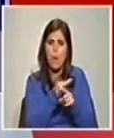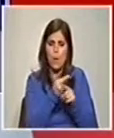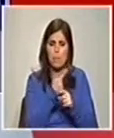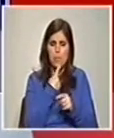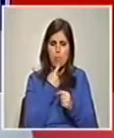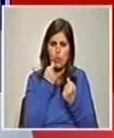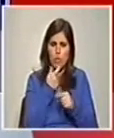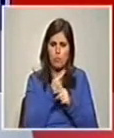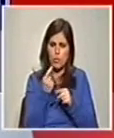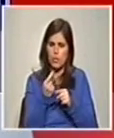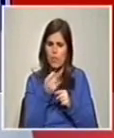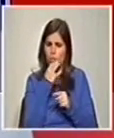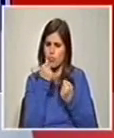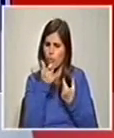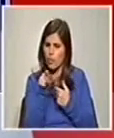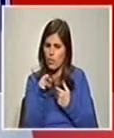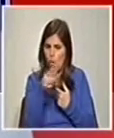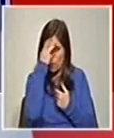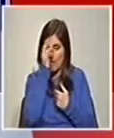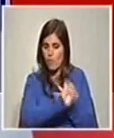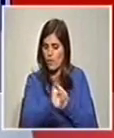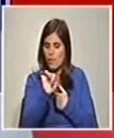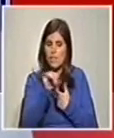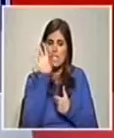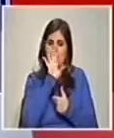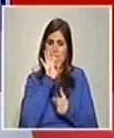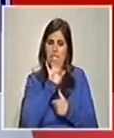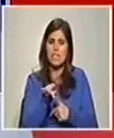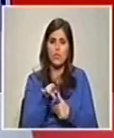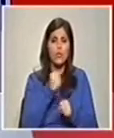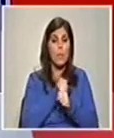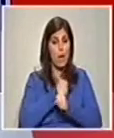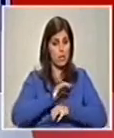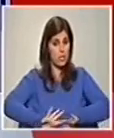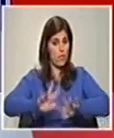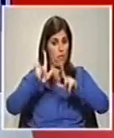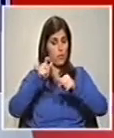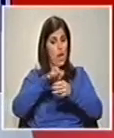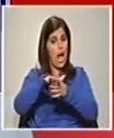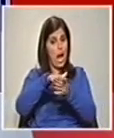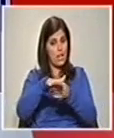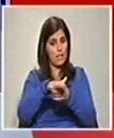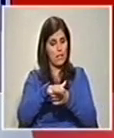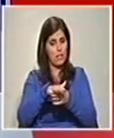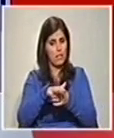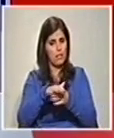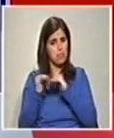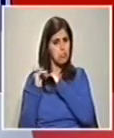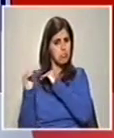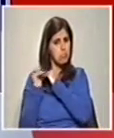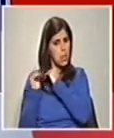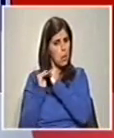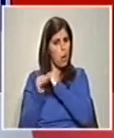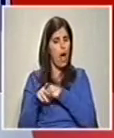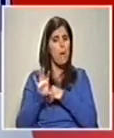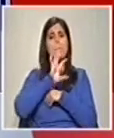não passámos muito por aí, na sua opinião, se estamos, o trabalho que temos desenvolvido nesta área está ao nível daquilo que os outros países da